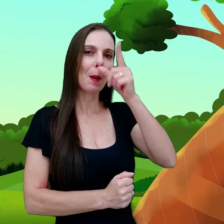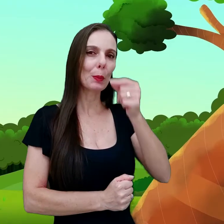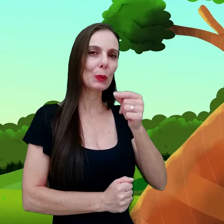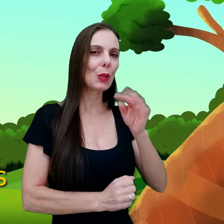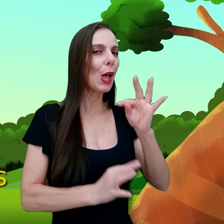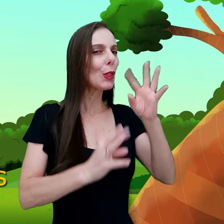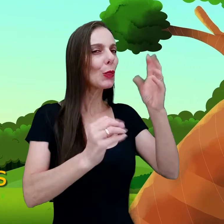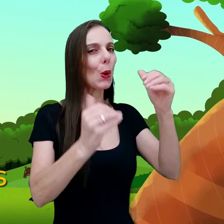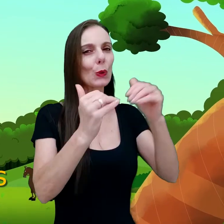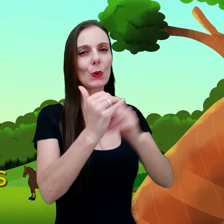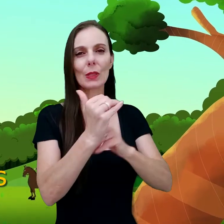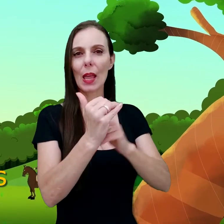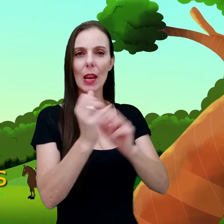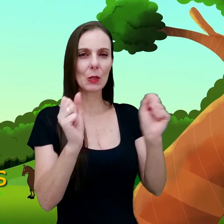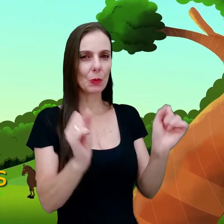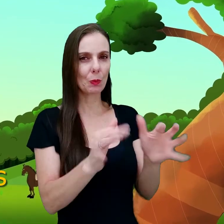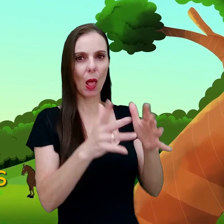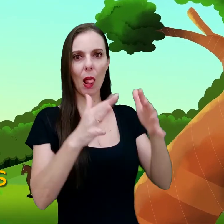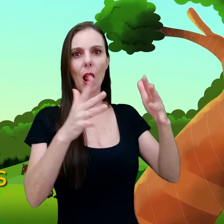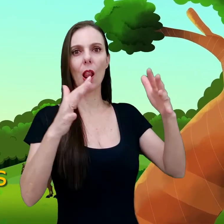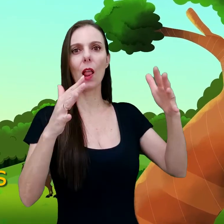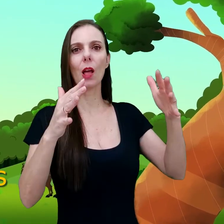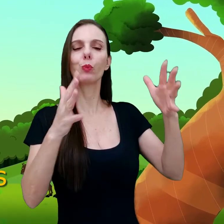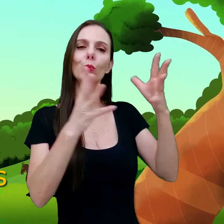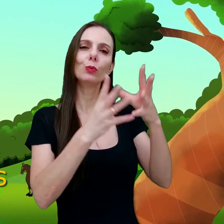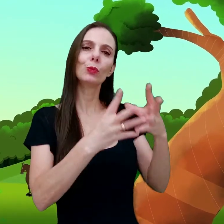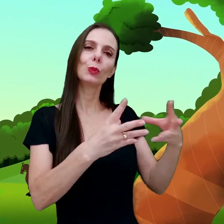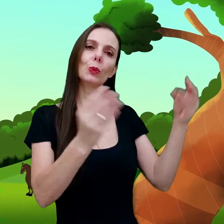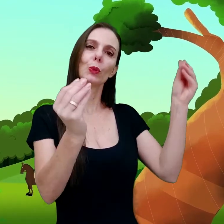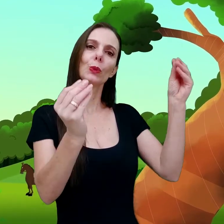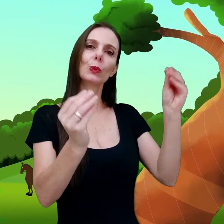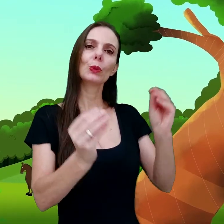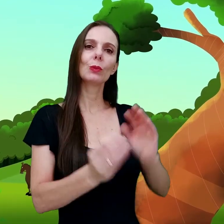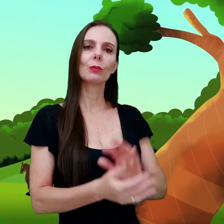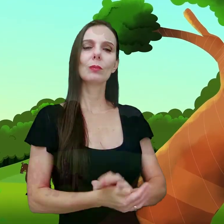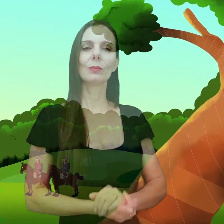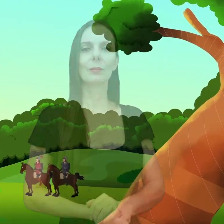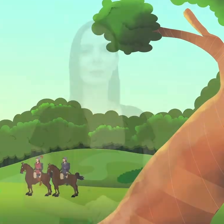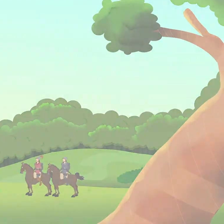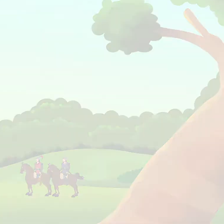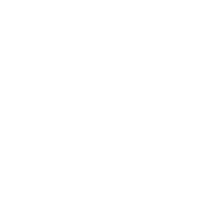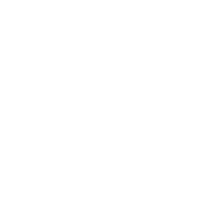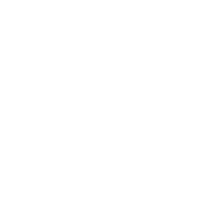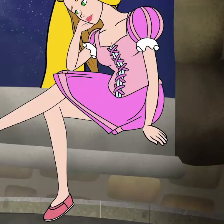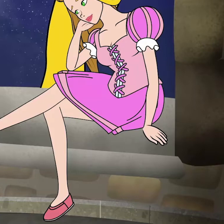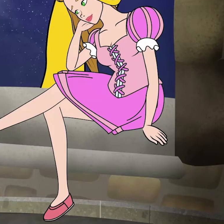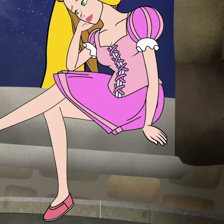feitiço e todos os seus segredos mais profundos desapareceram.